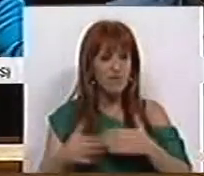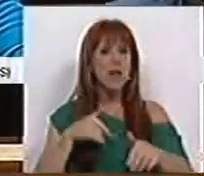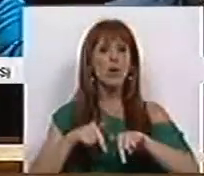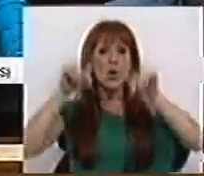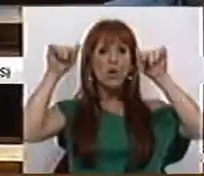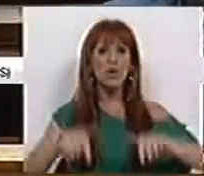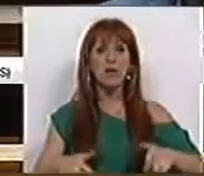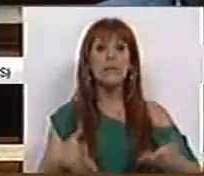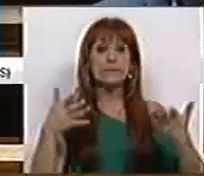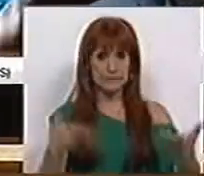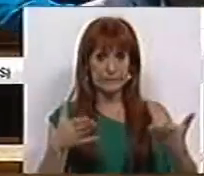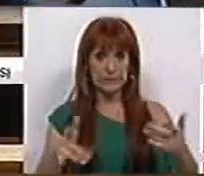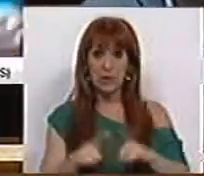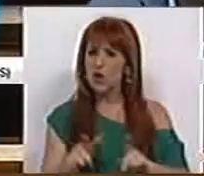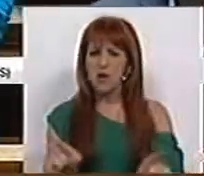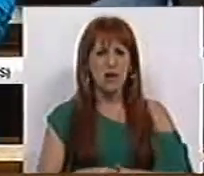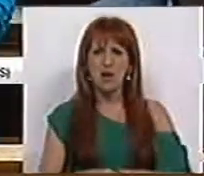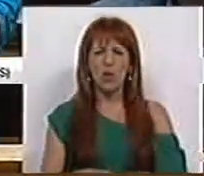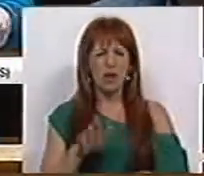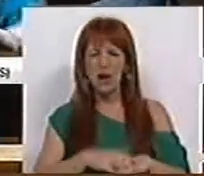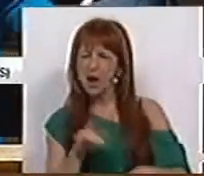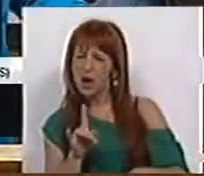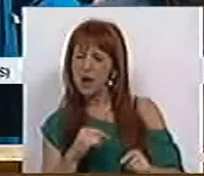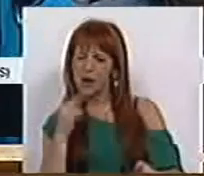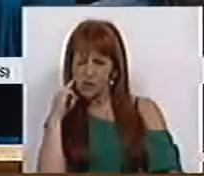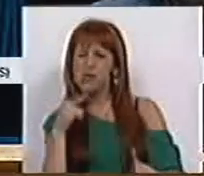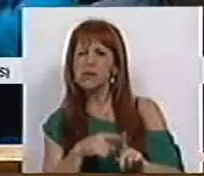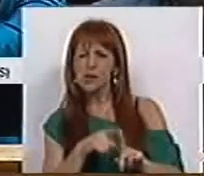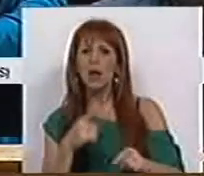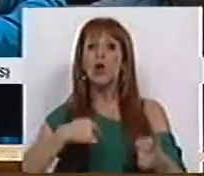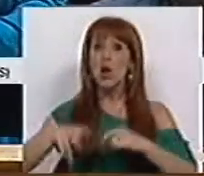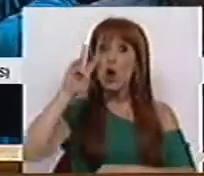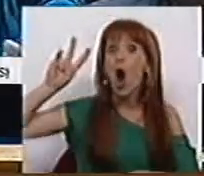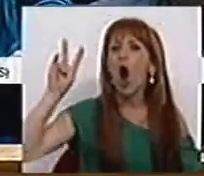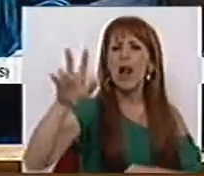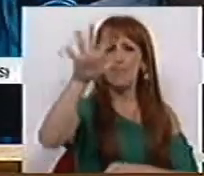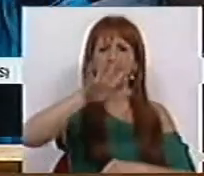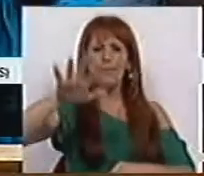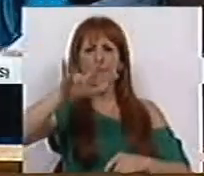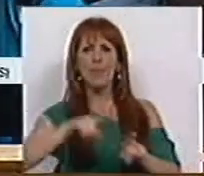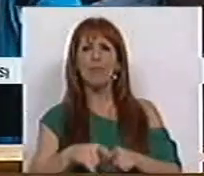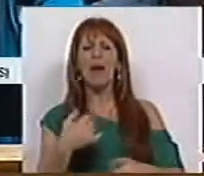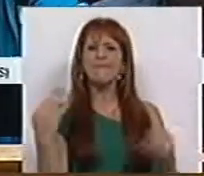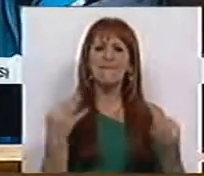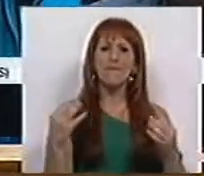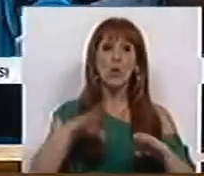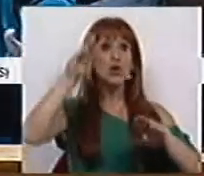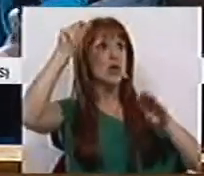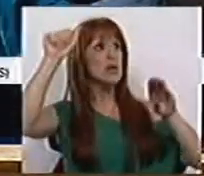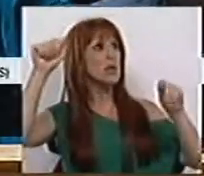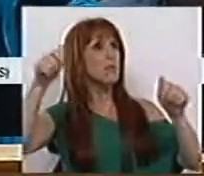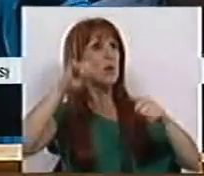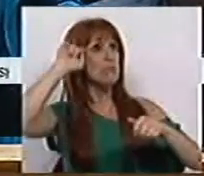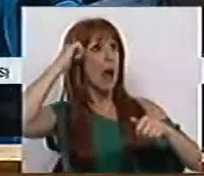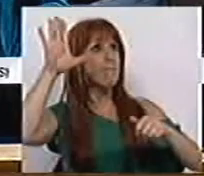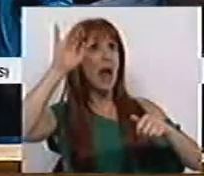fazemos hoje e nesse sentido não é inocentemente não é inocentemente que nós olhamos para o mapa e que reconhecemos os distritos